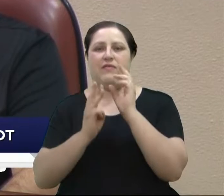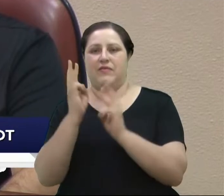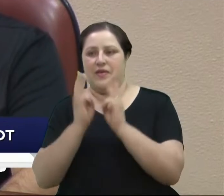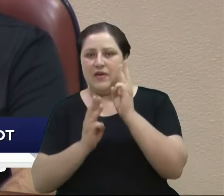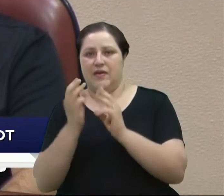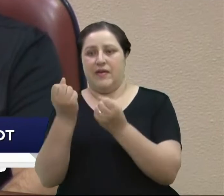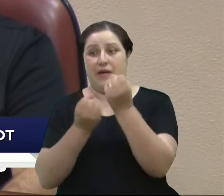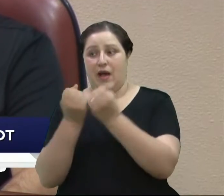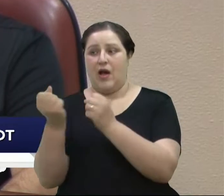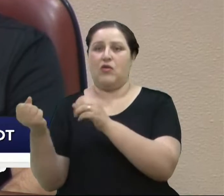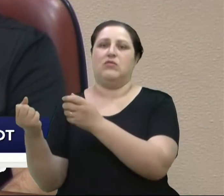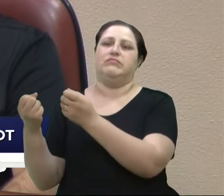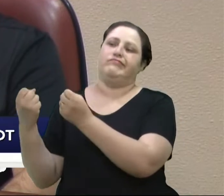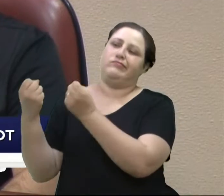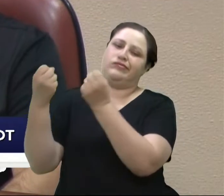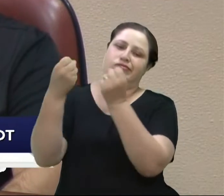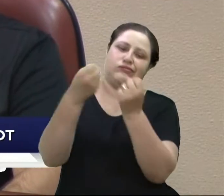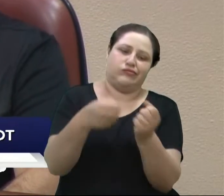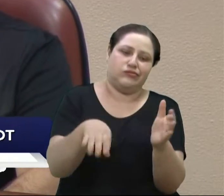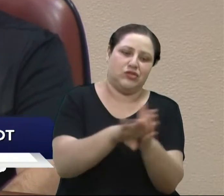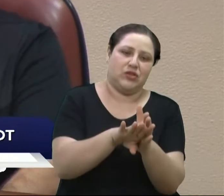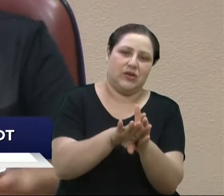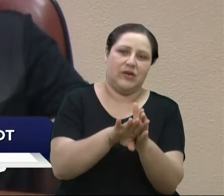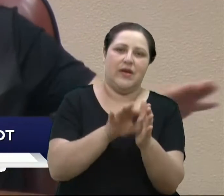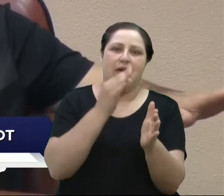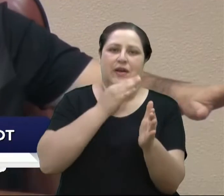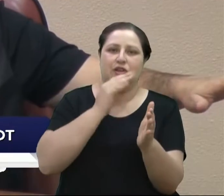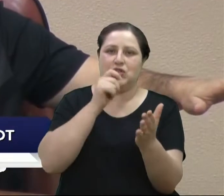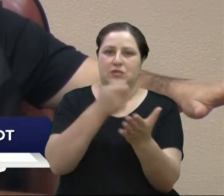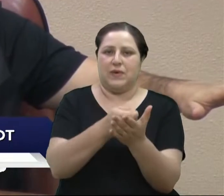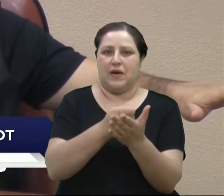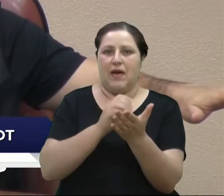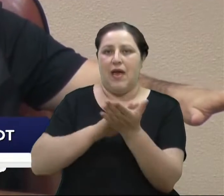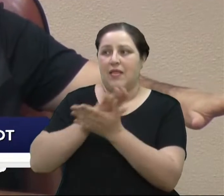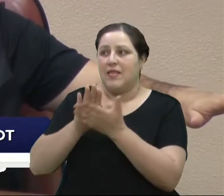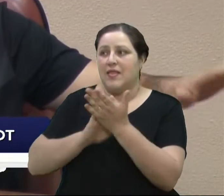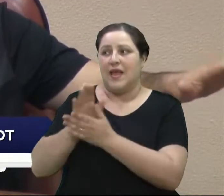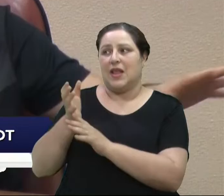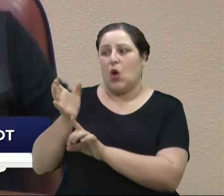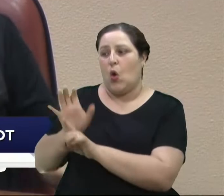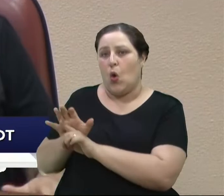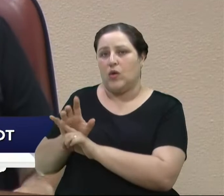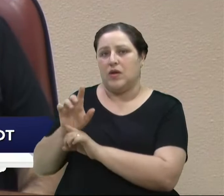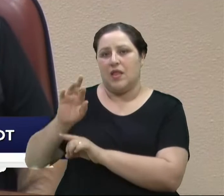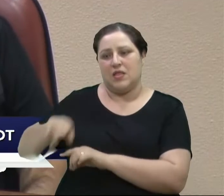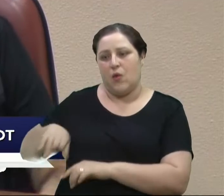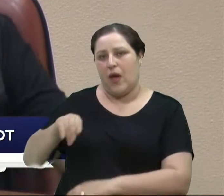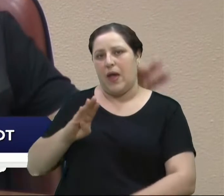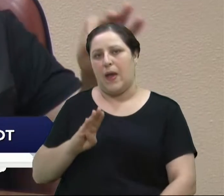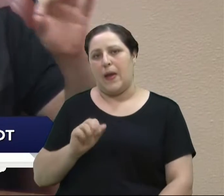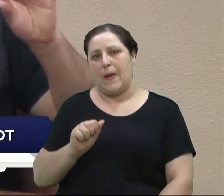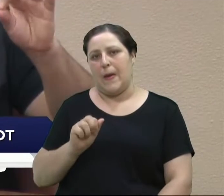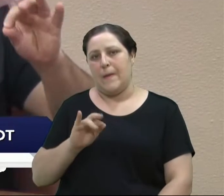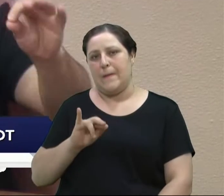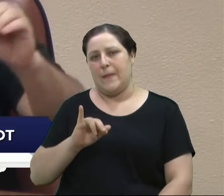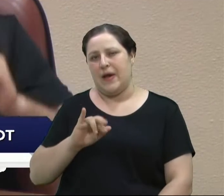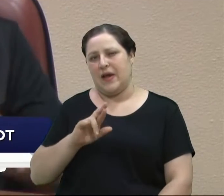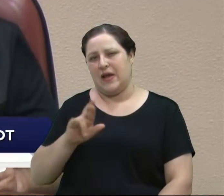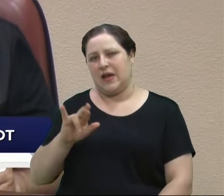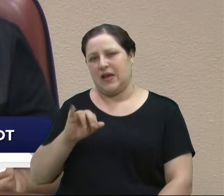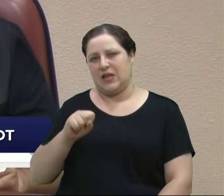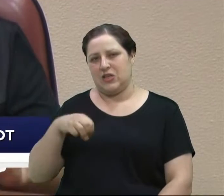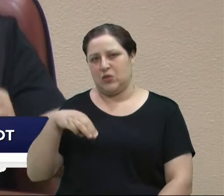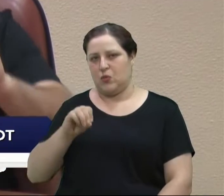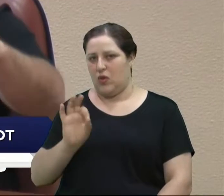Caxias do Sul sempre tendo que custear. Nada contra, não é bairrismo, Cláudia, Mas é um desabafo que a gente faz, porque quando a gente chama